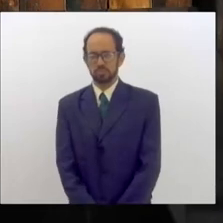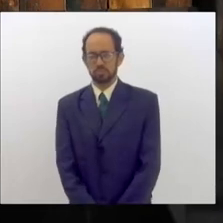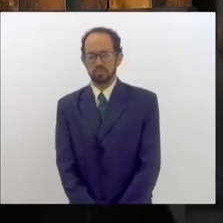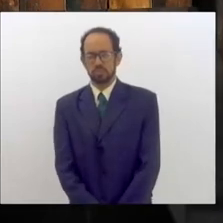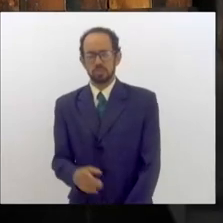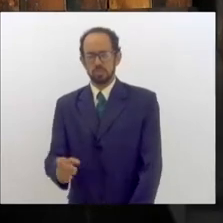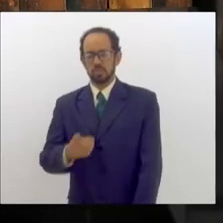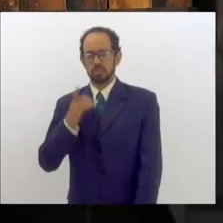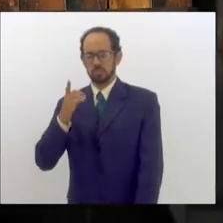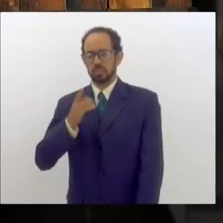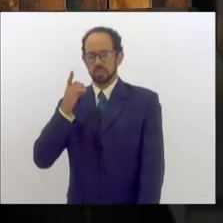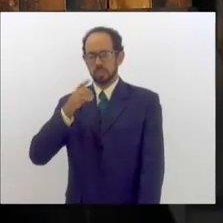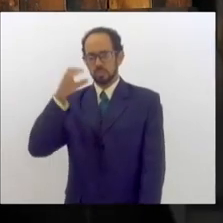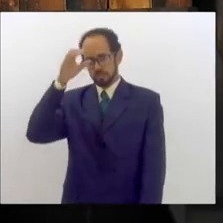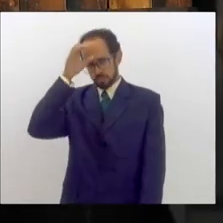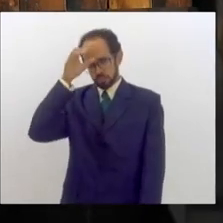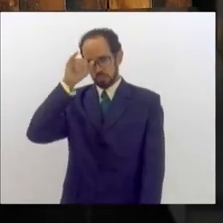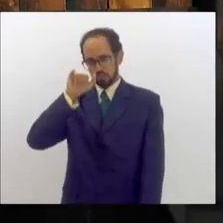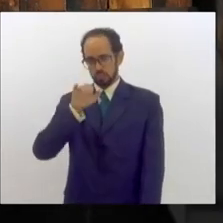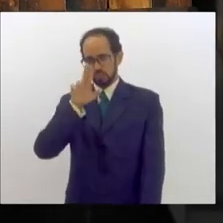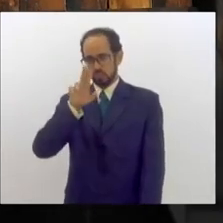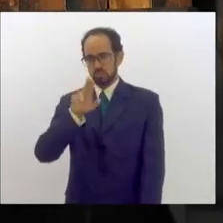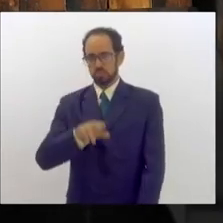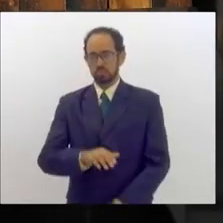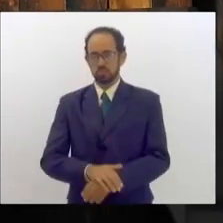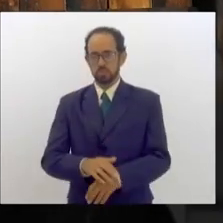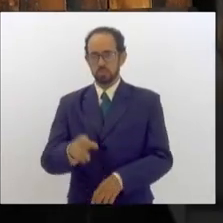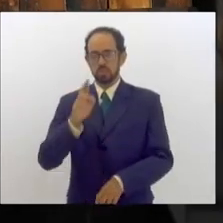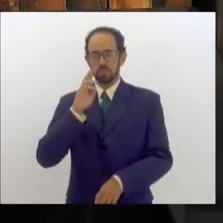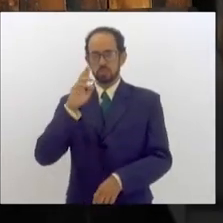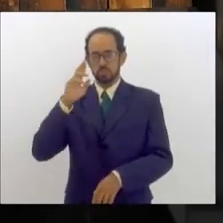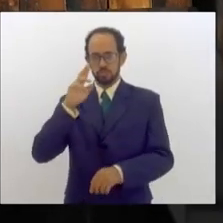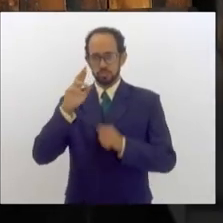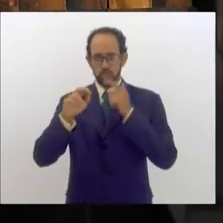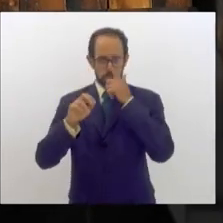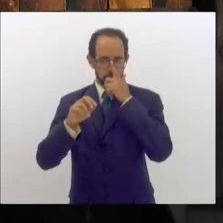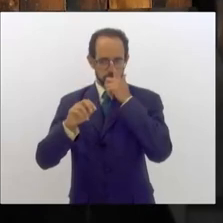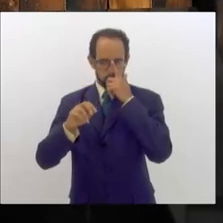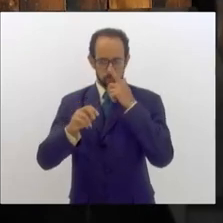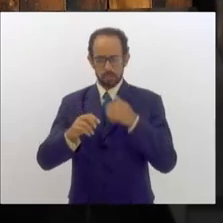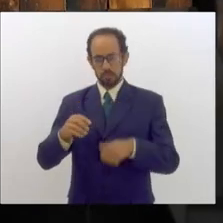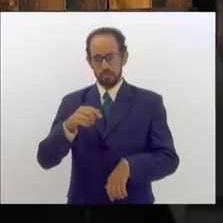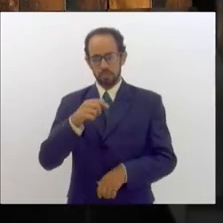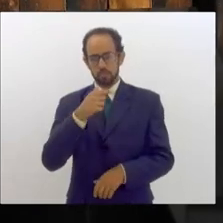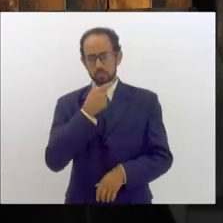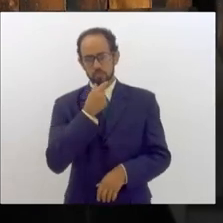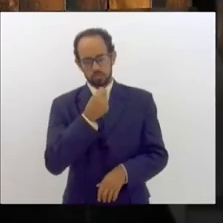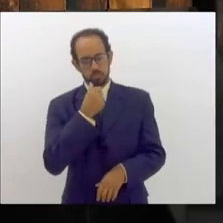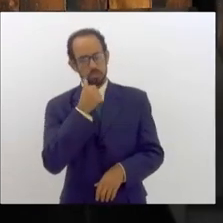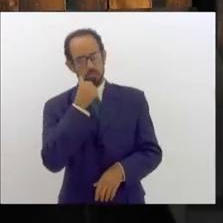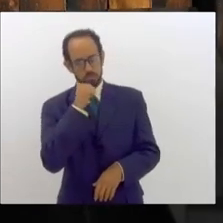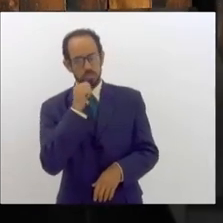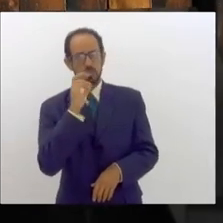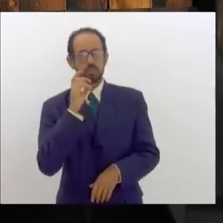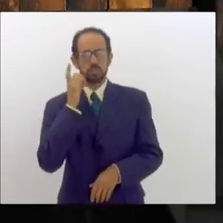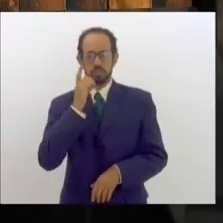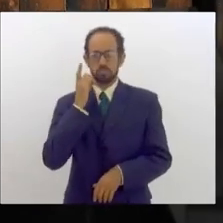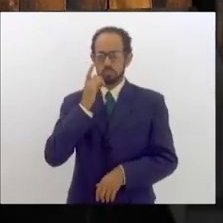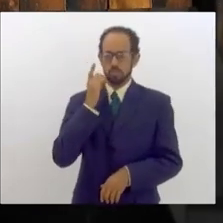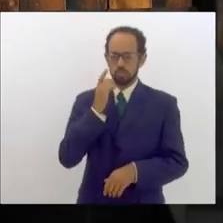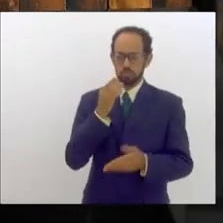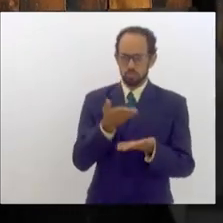deputada tia Ju senhoras e senhores deputados